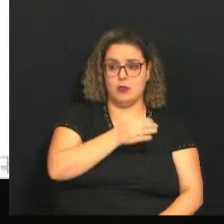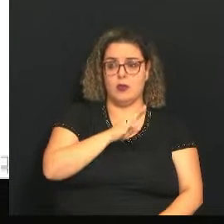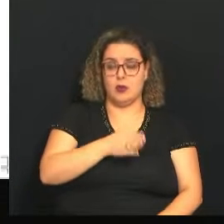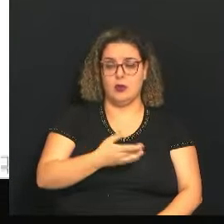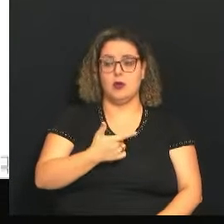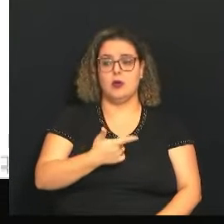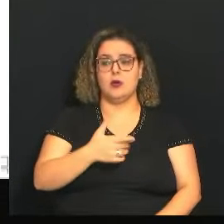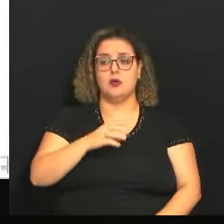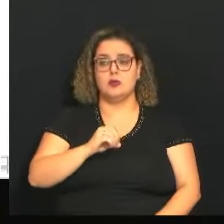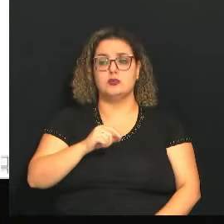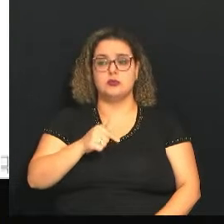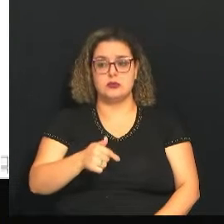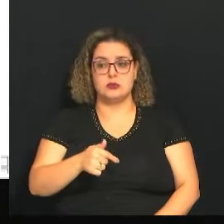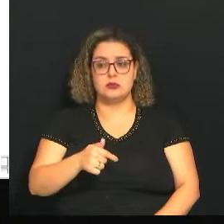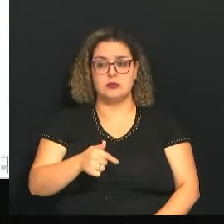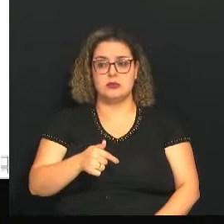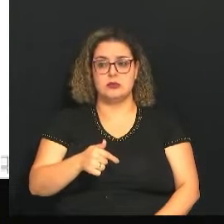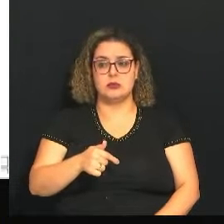6.207,